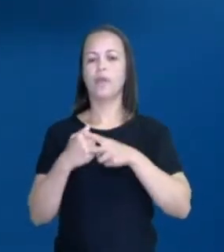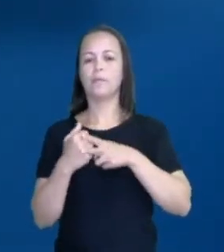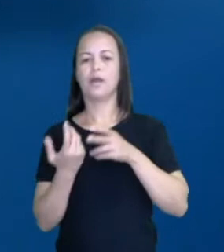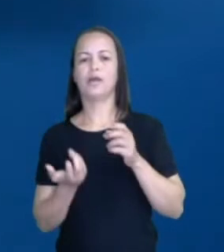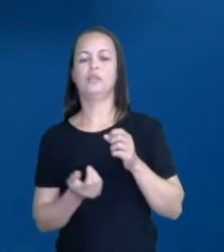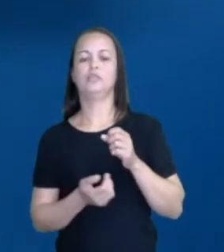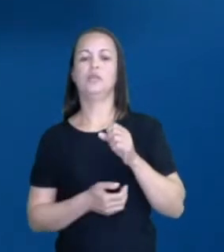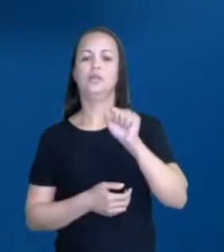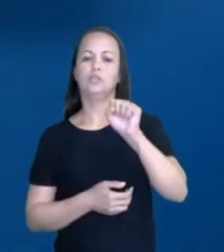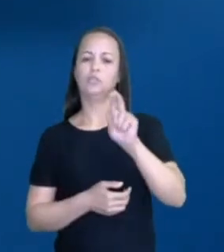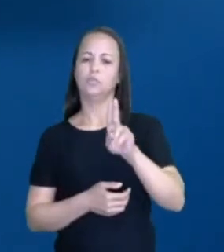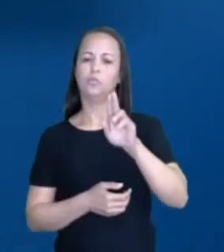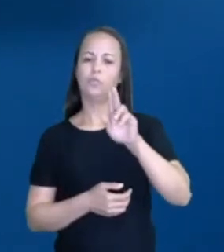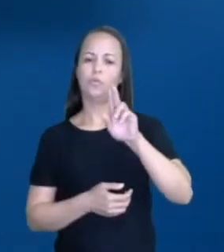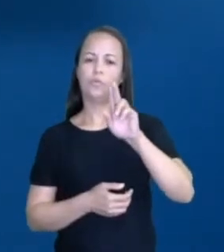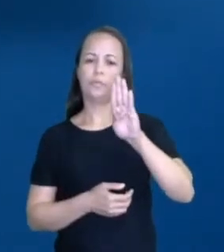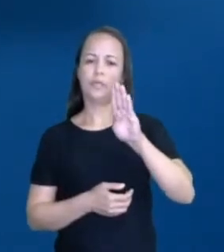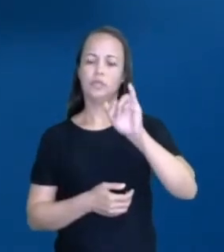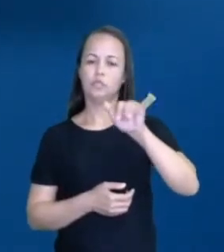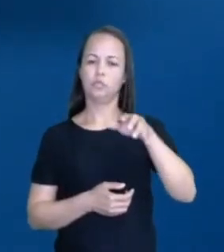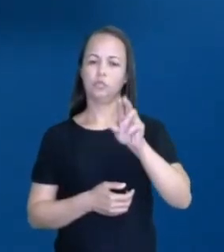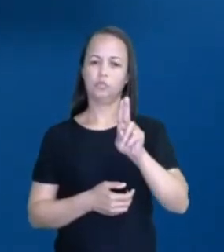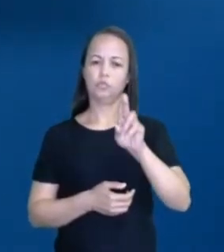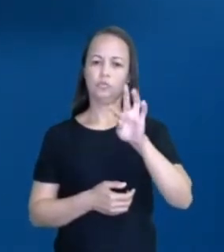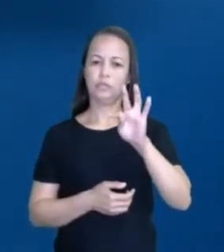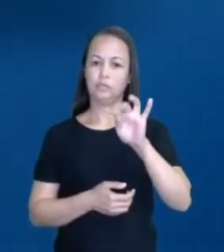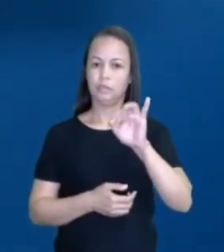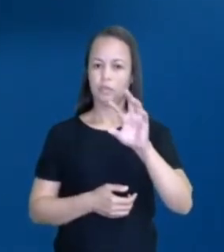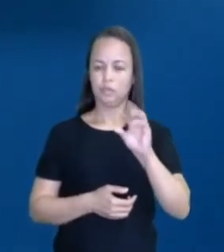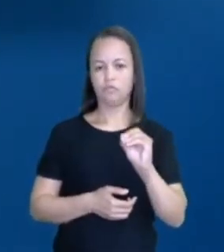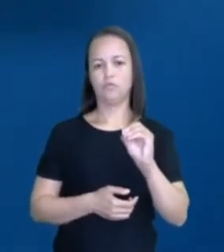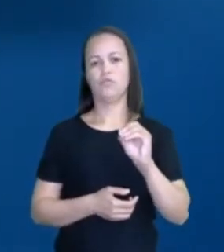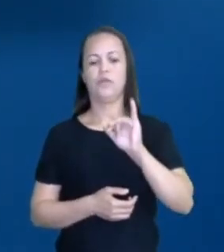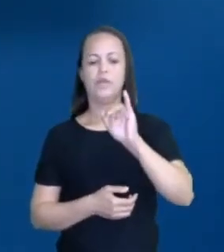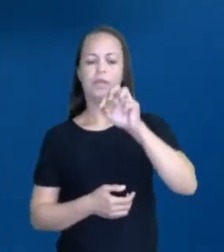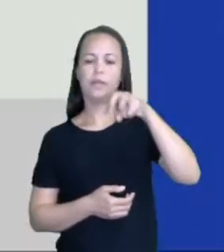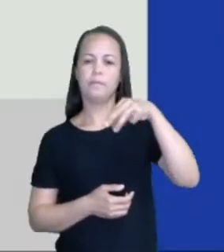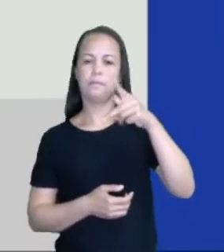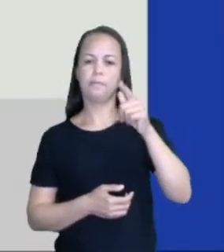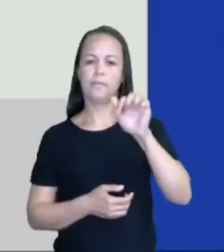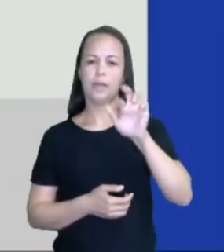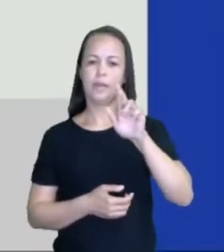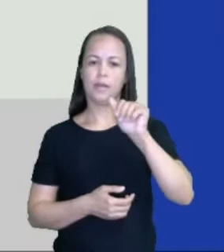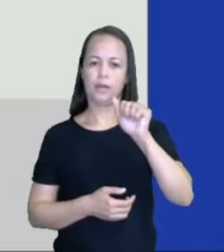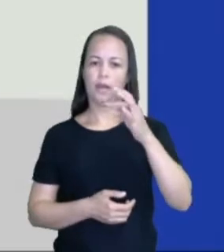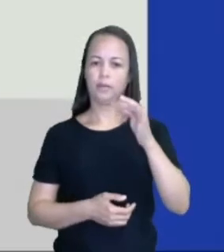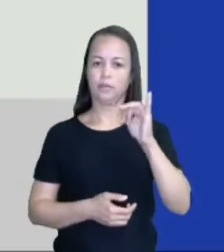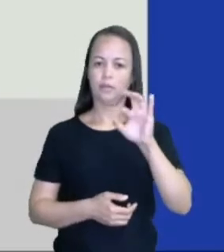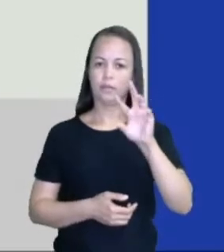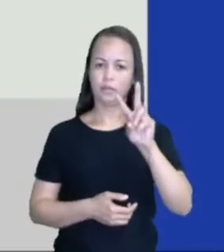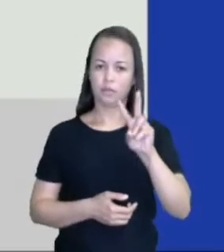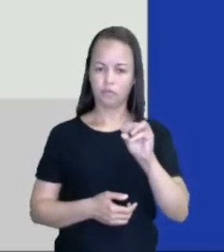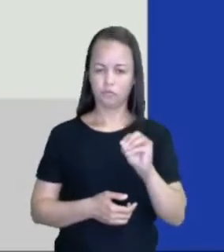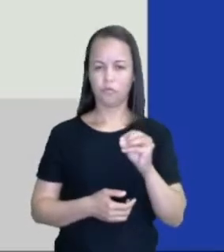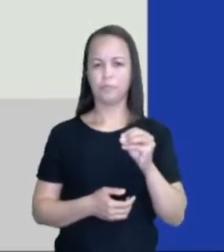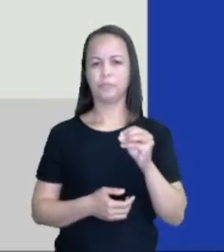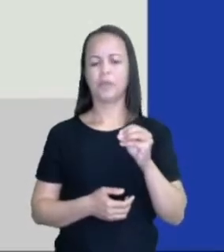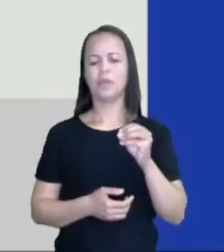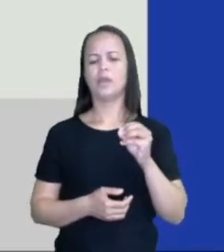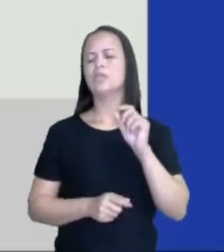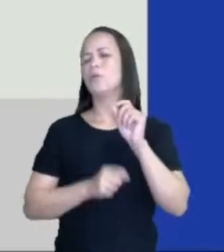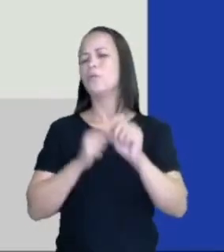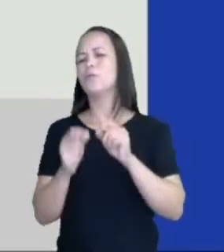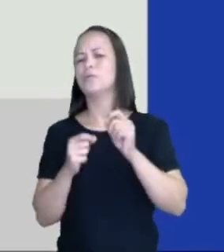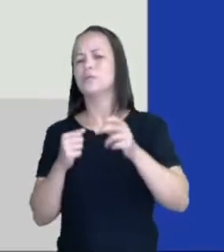imperativo. Então, de uma forma mais simples, o que são modos verbais? É o modo como